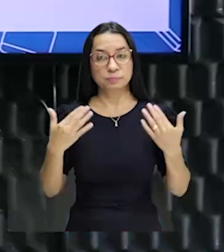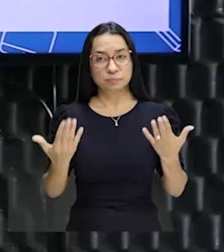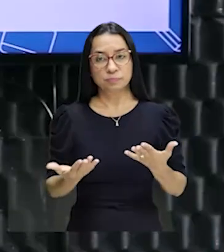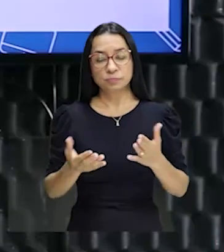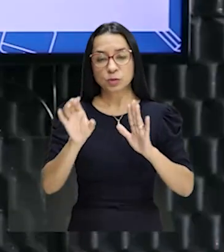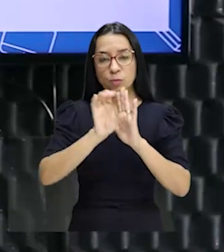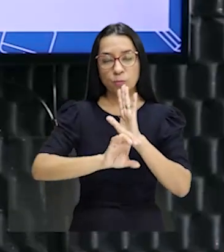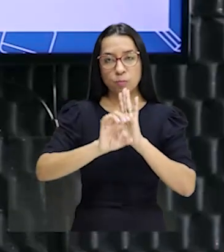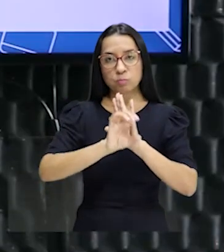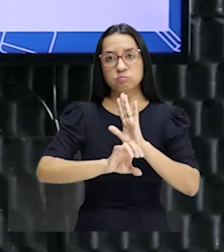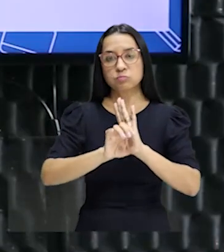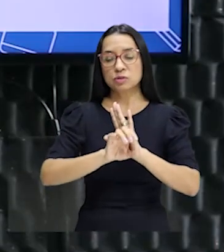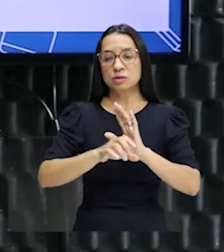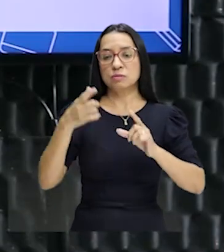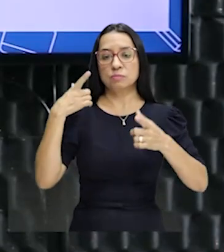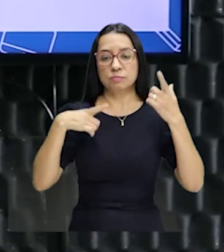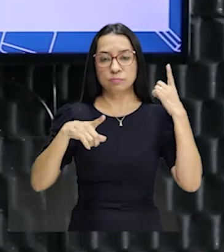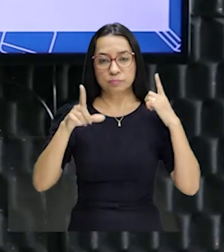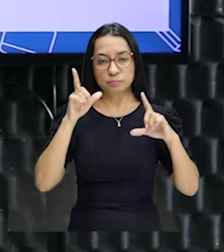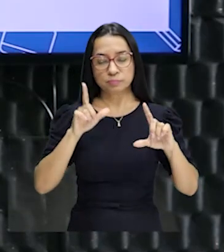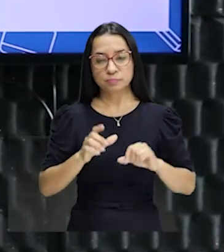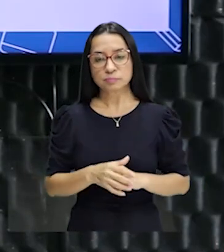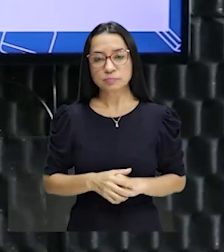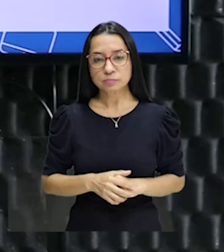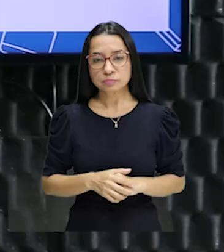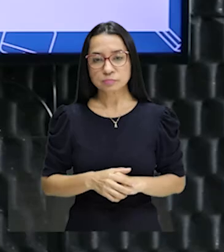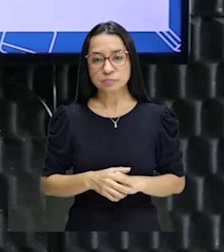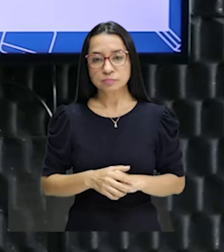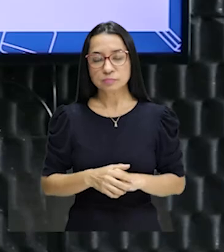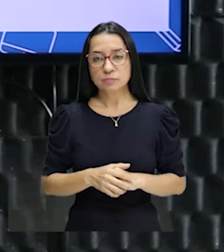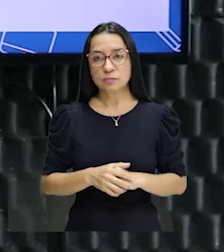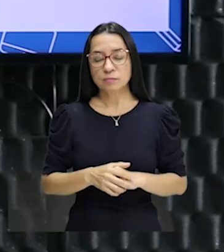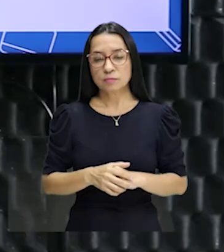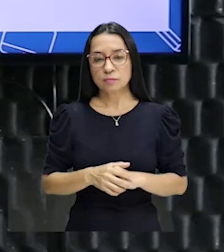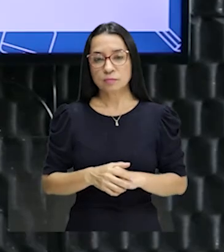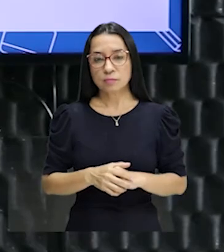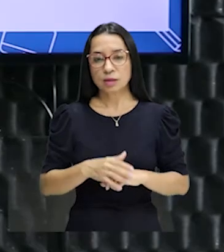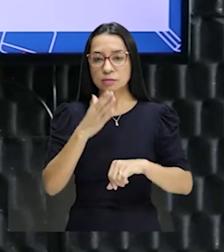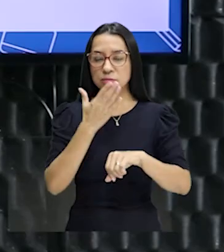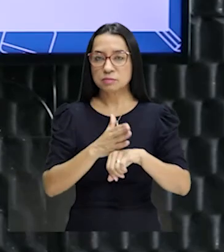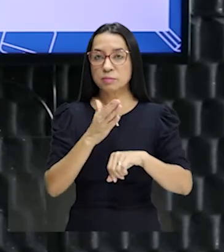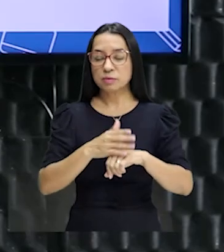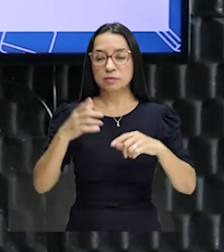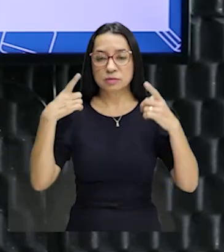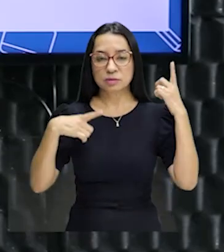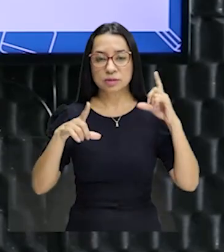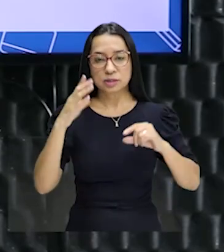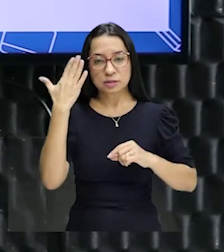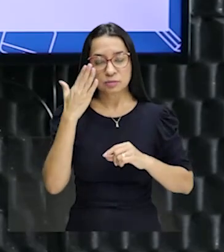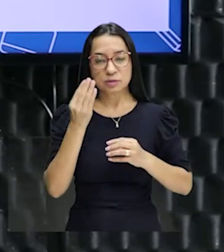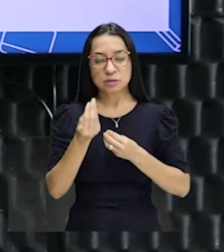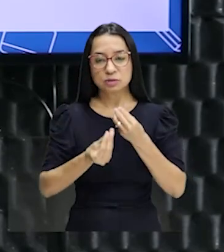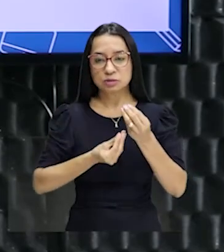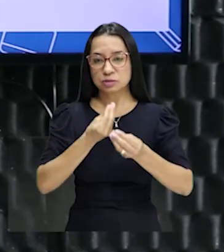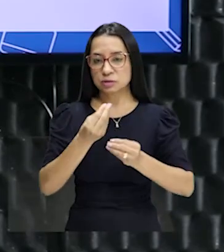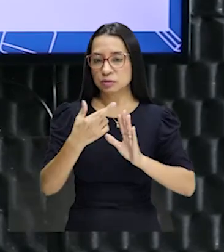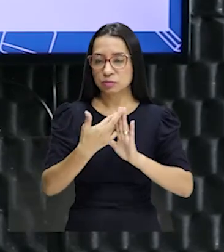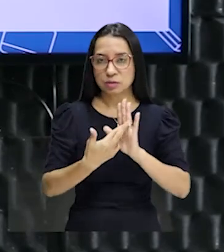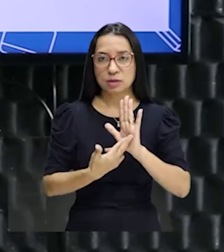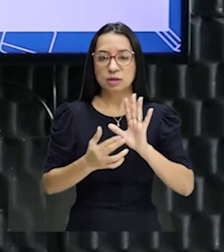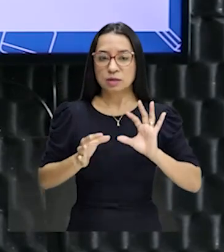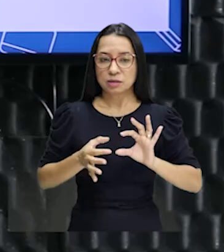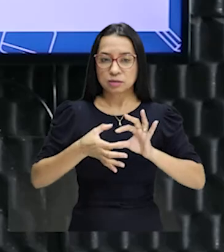o conceito de lazer. As atividades de lazer são compreendidas, via de